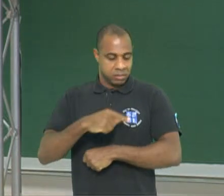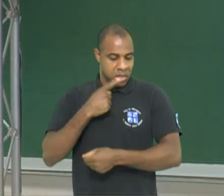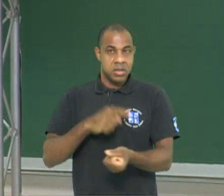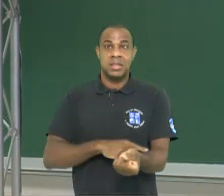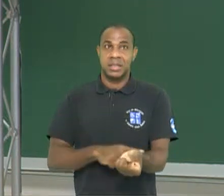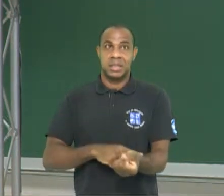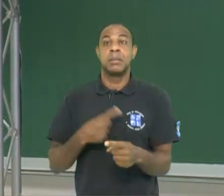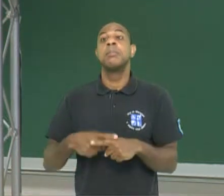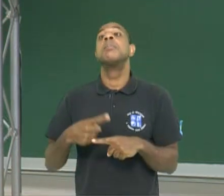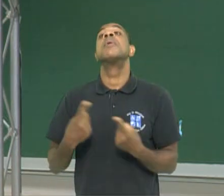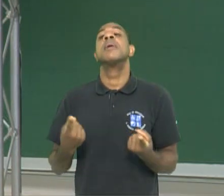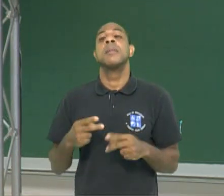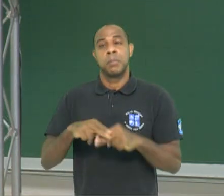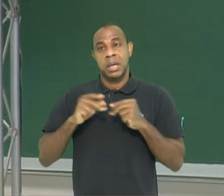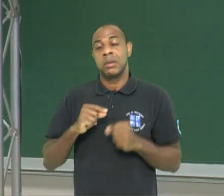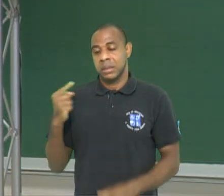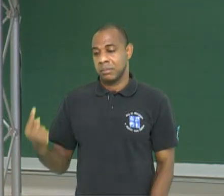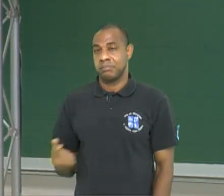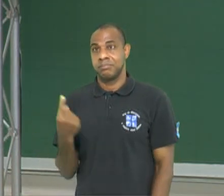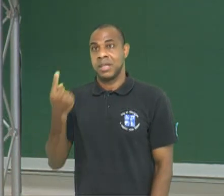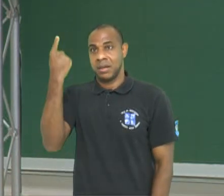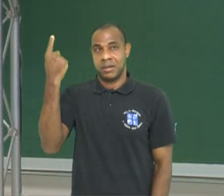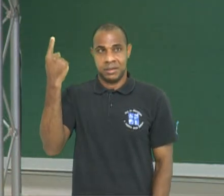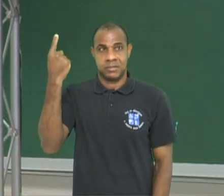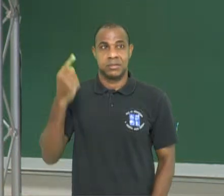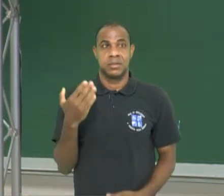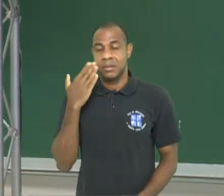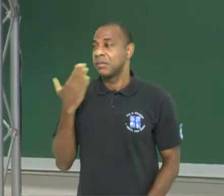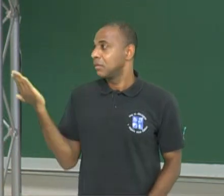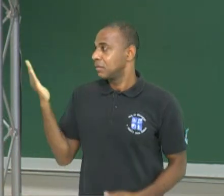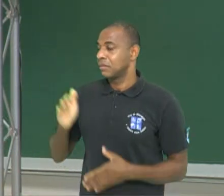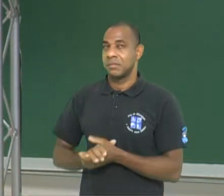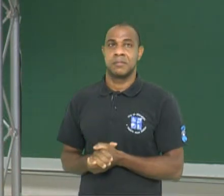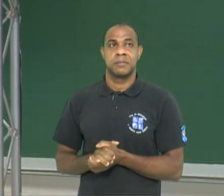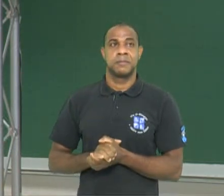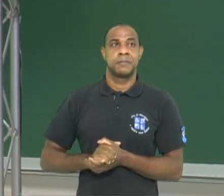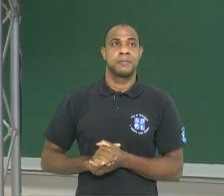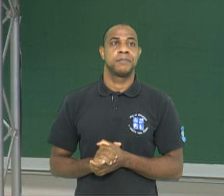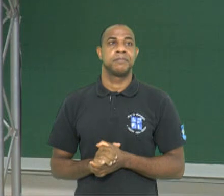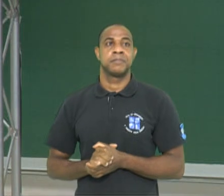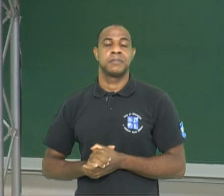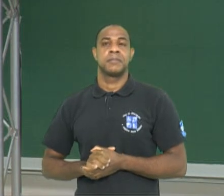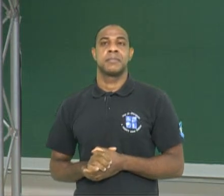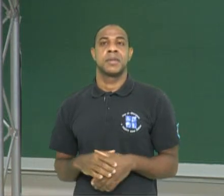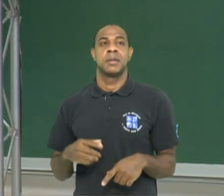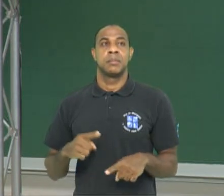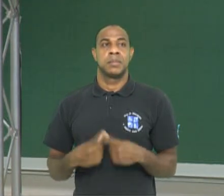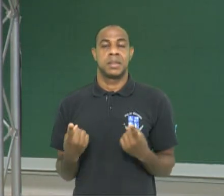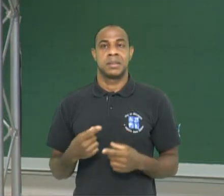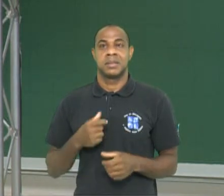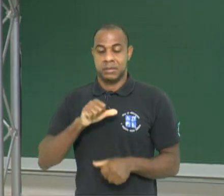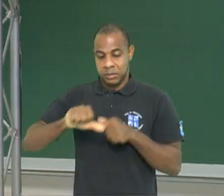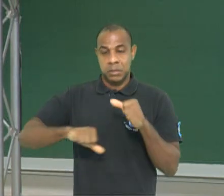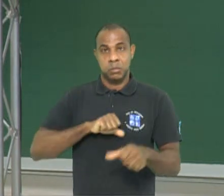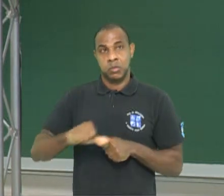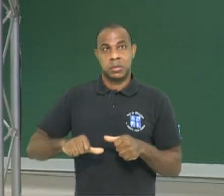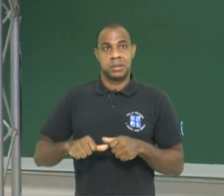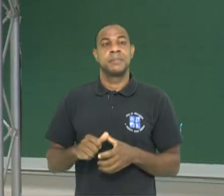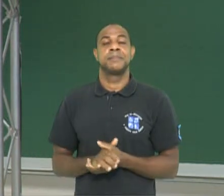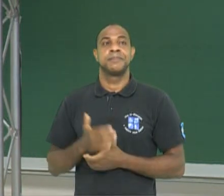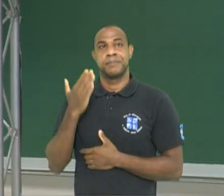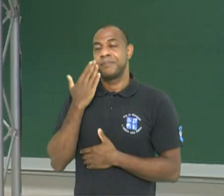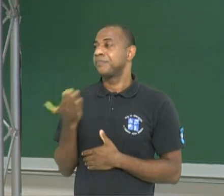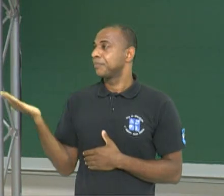essa altitude, ar mais rarefeito, né? Dá essa alcalinidade aumentada no sangue, o que altera tudo isso daqui. Muito